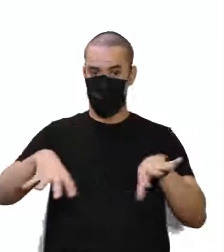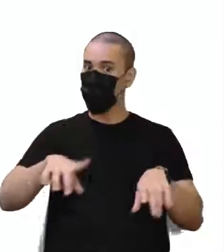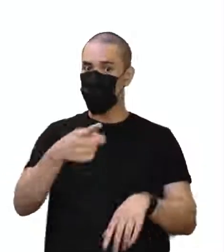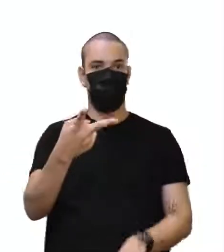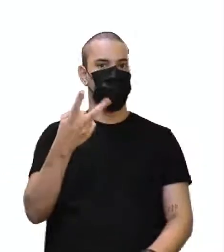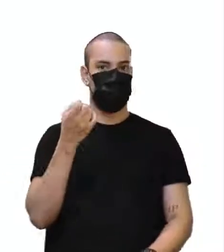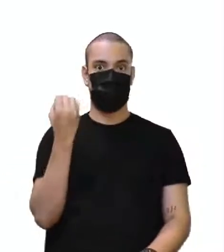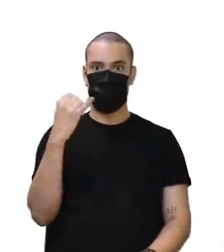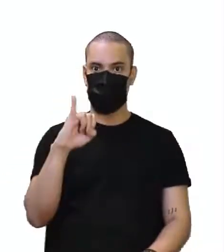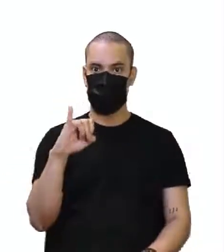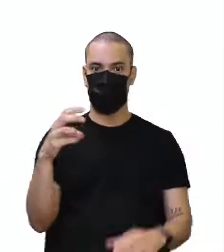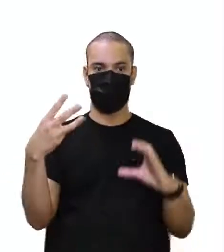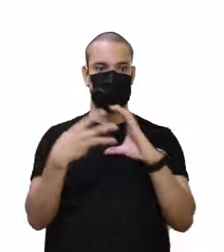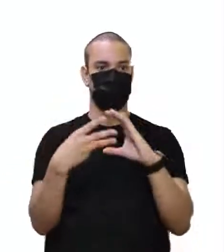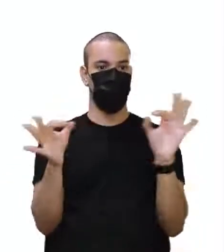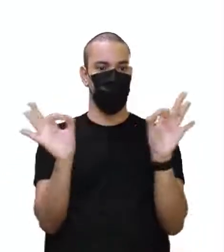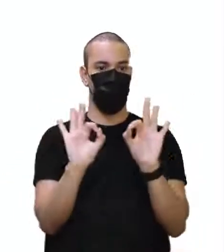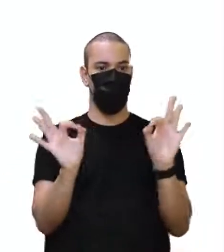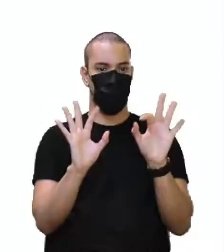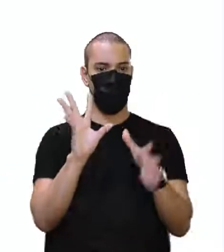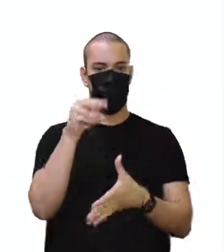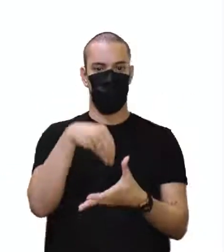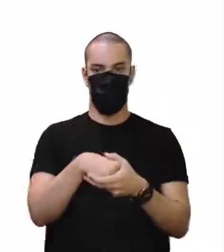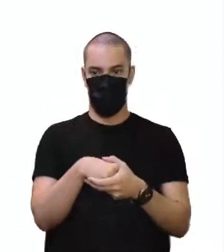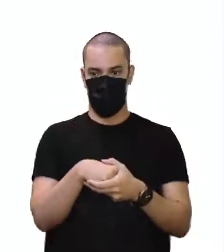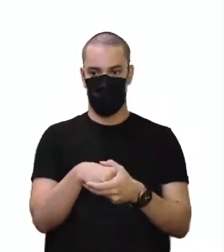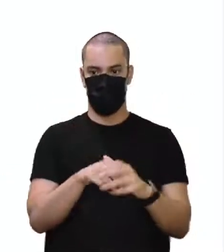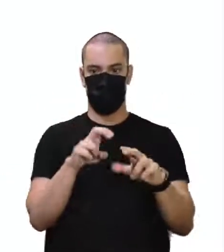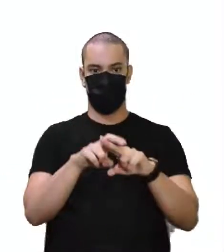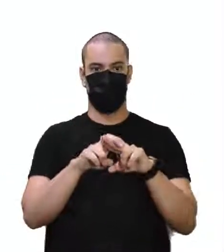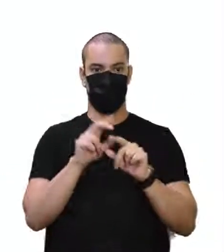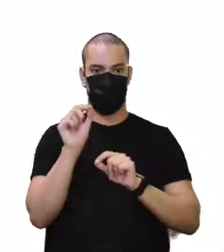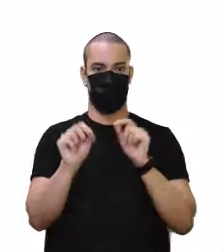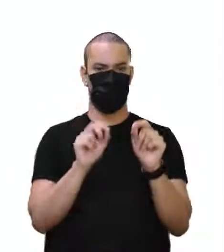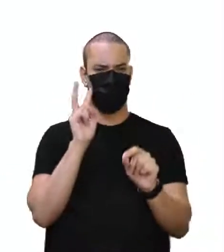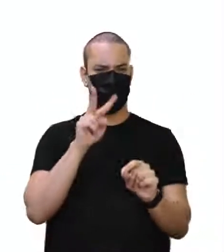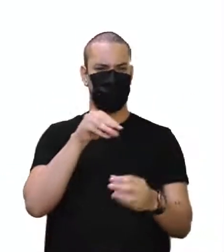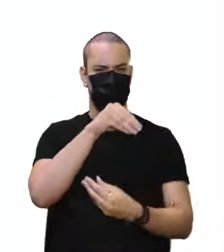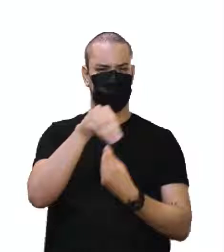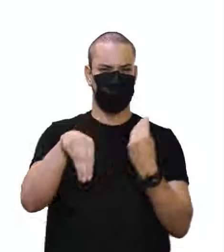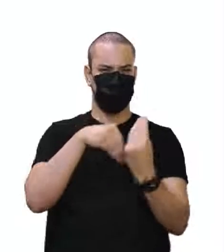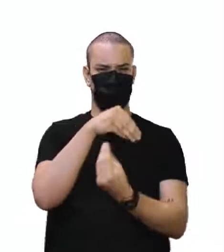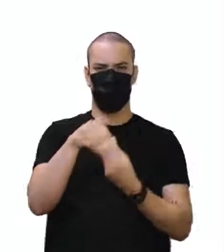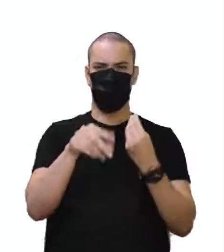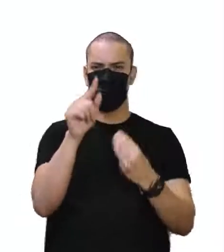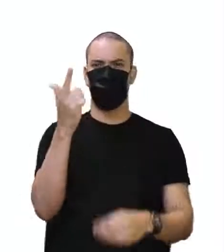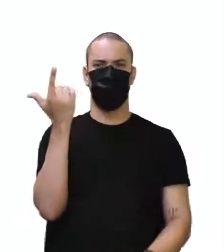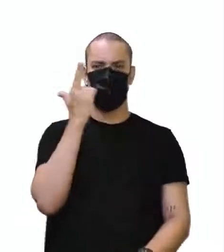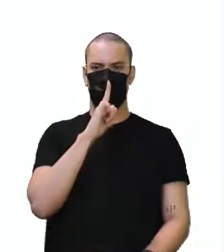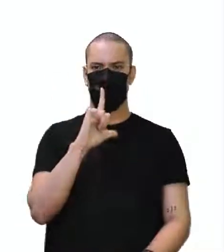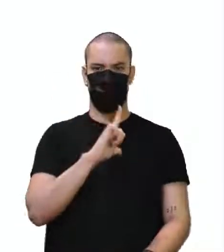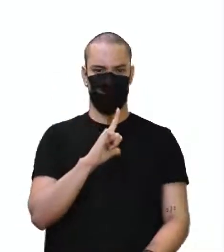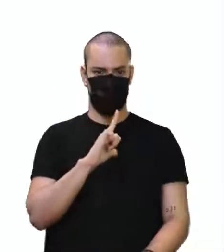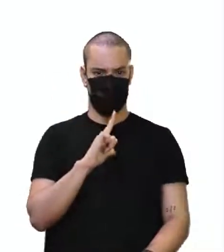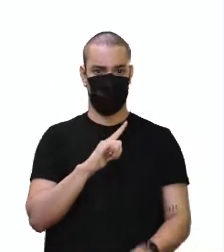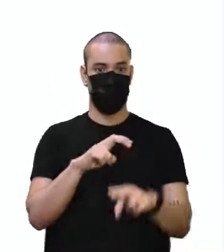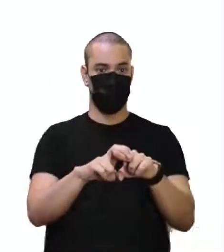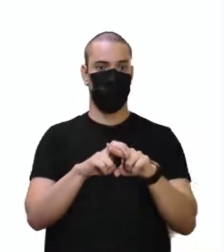ele se a célula estiver sem estar em divisão celular. Você vê só aquela mistura ali, você não consegue ter nitidez. Então, eles vão